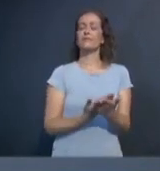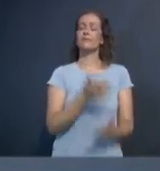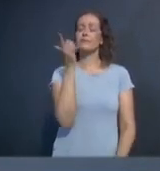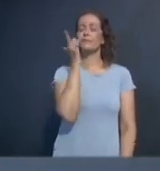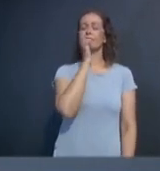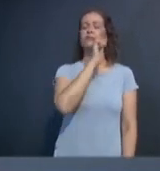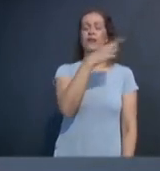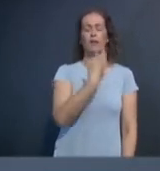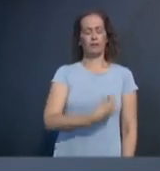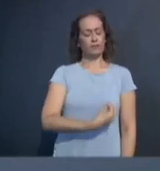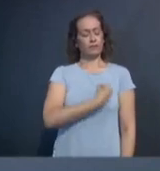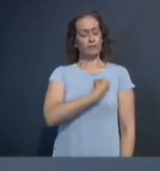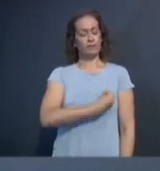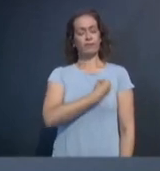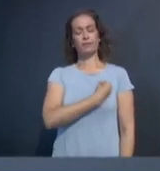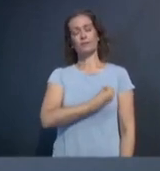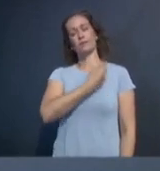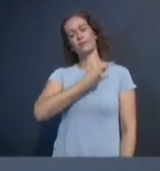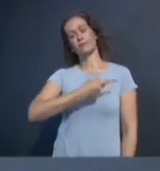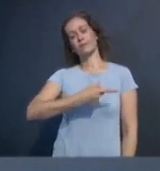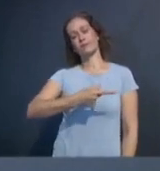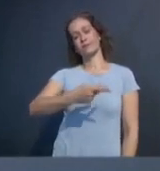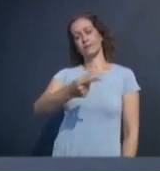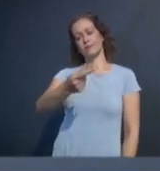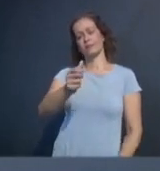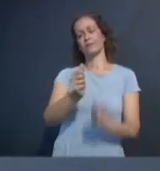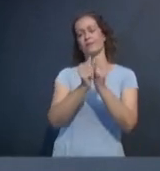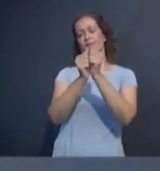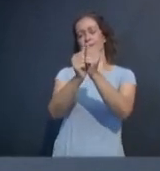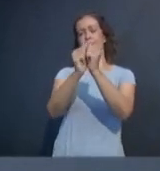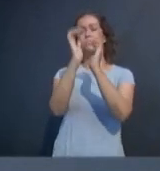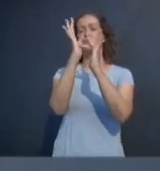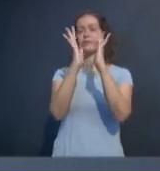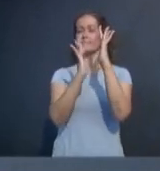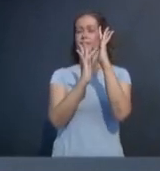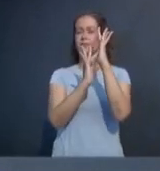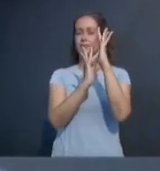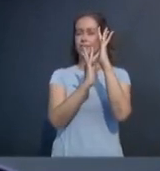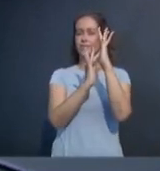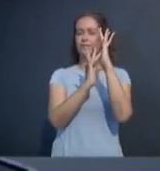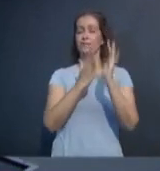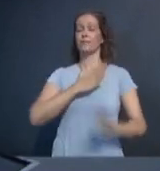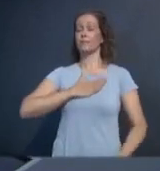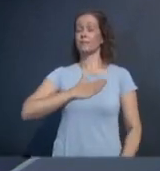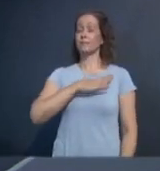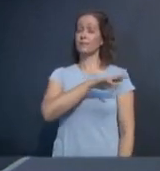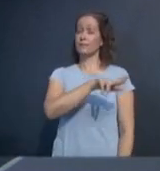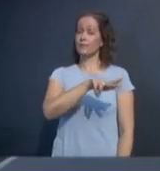que? Vida em seu nome. Aleluia! Meu irmão,